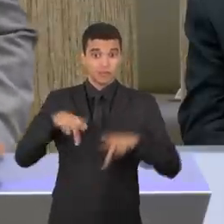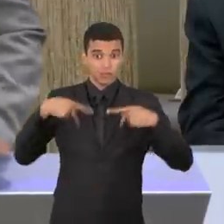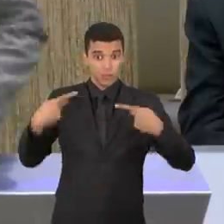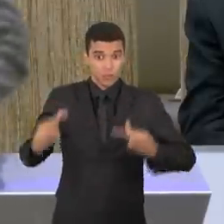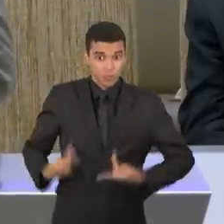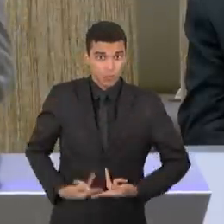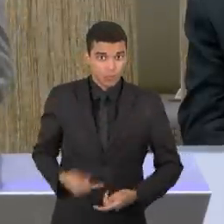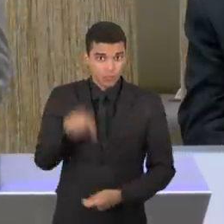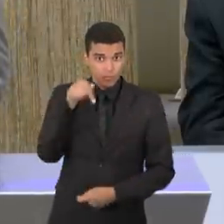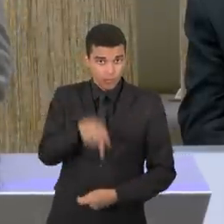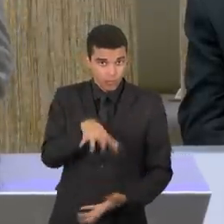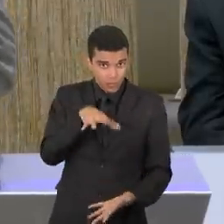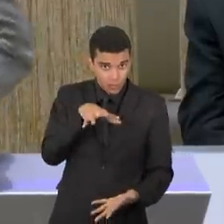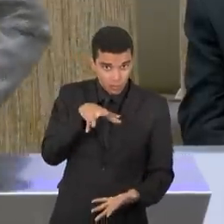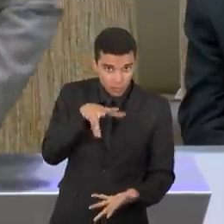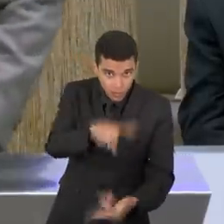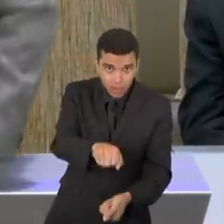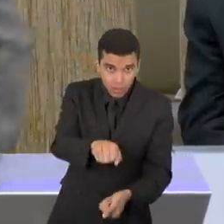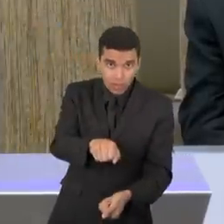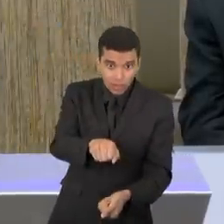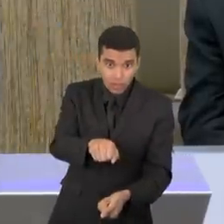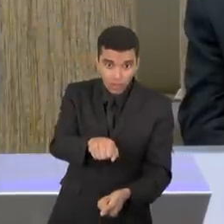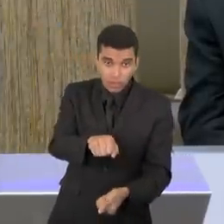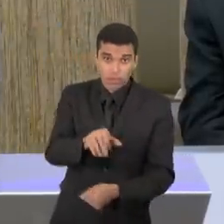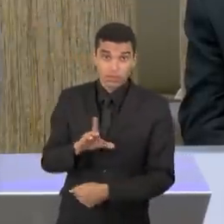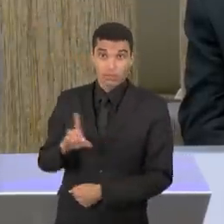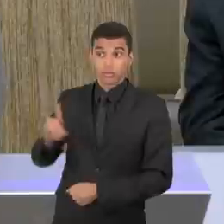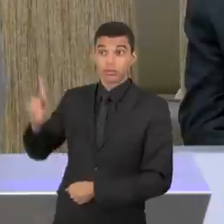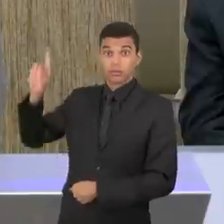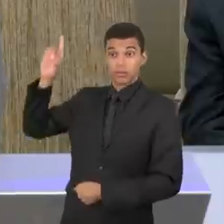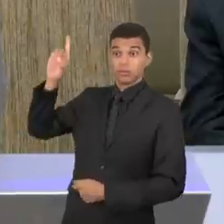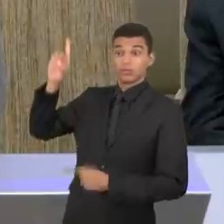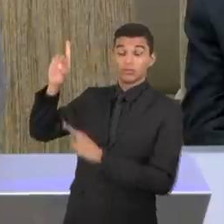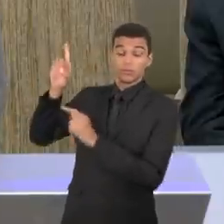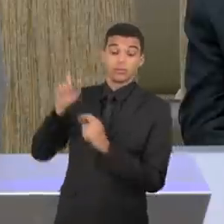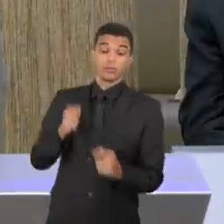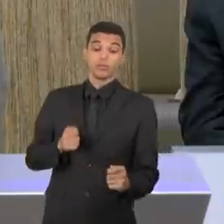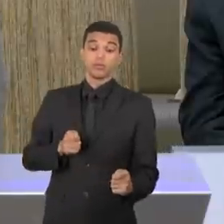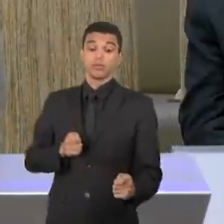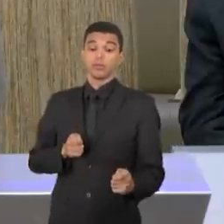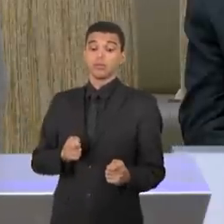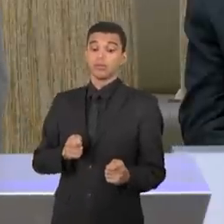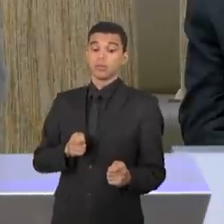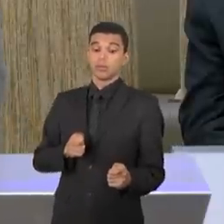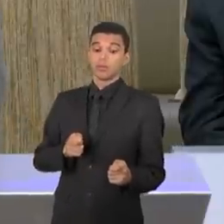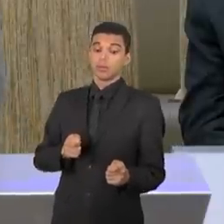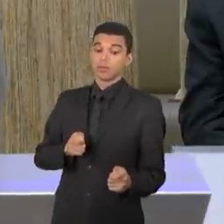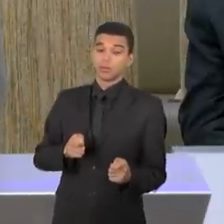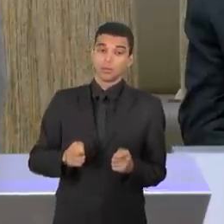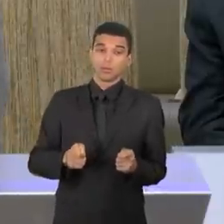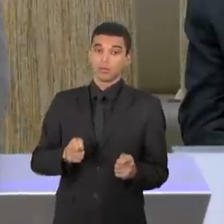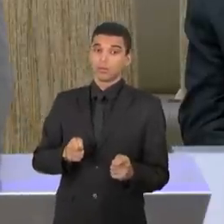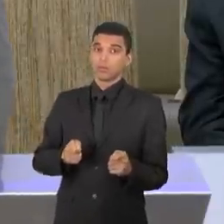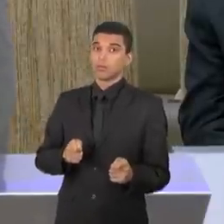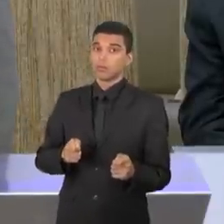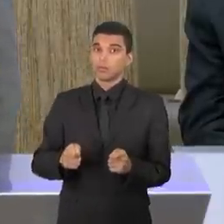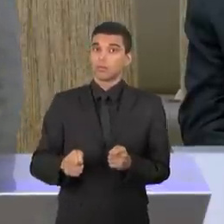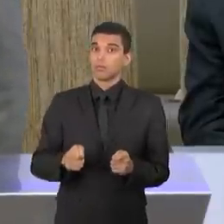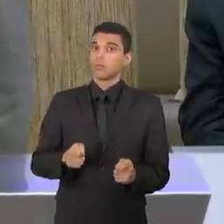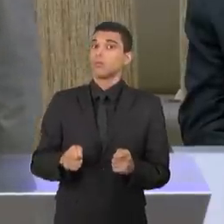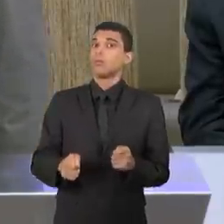está preso, começa nas mãos de Deus e termina na mão de